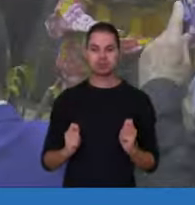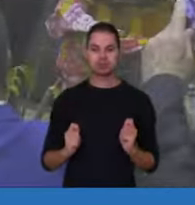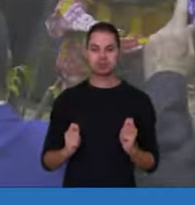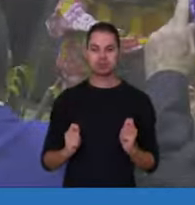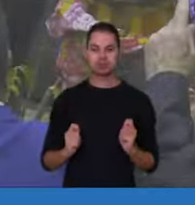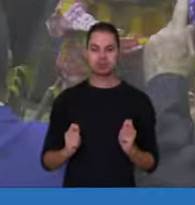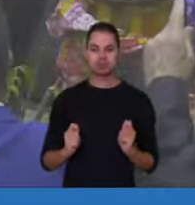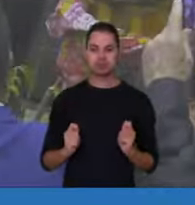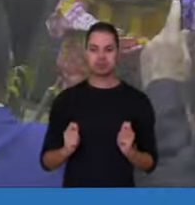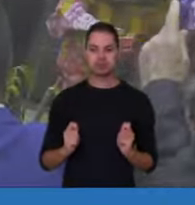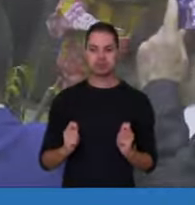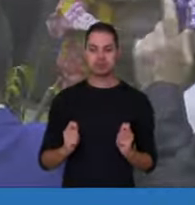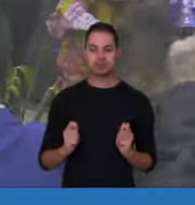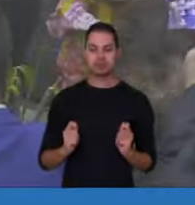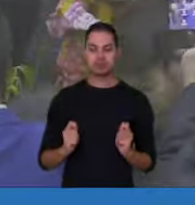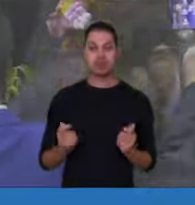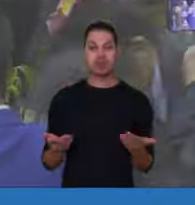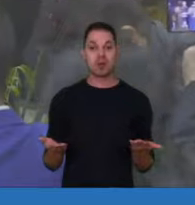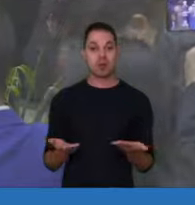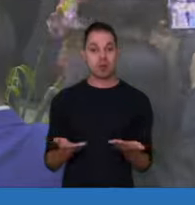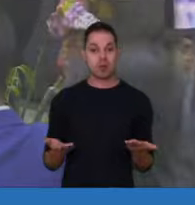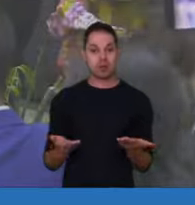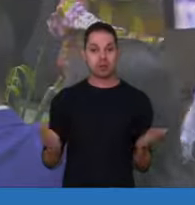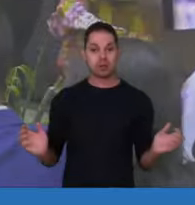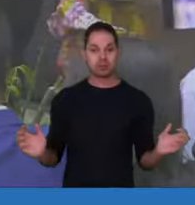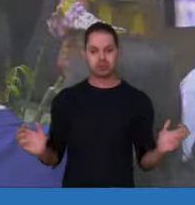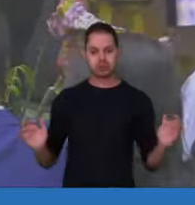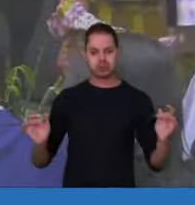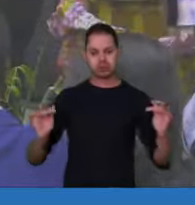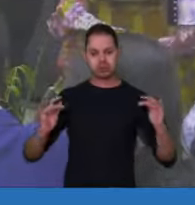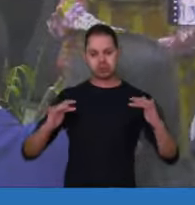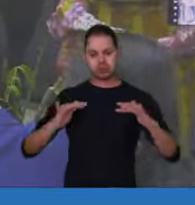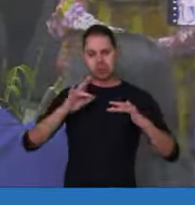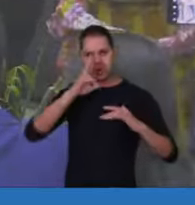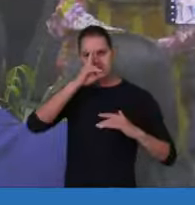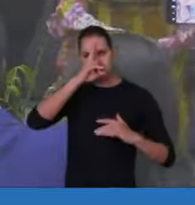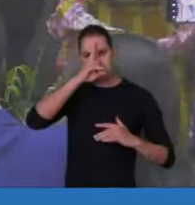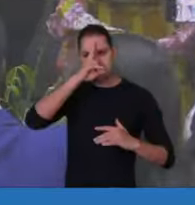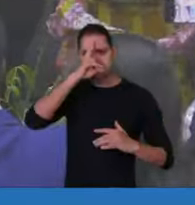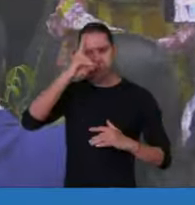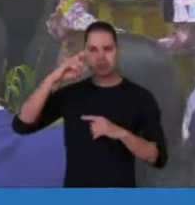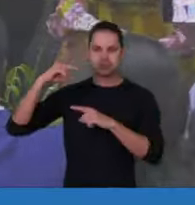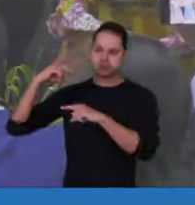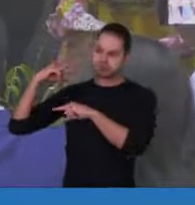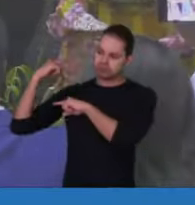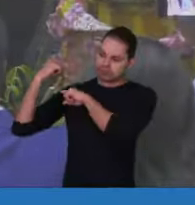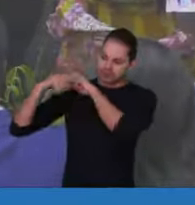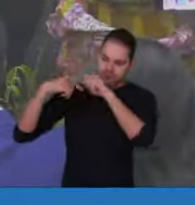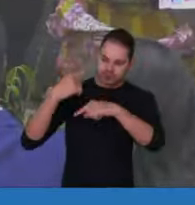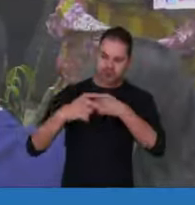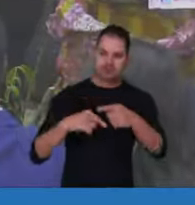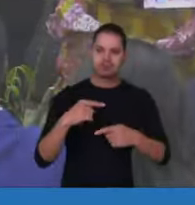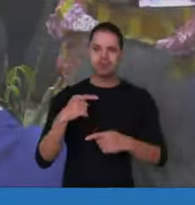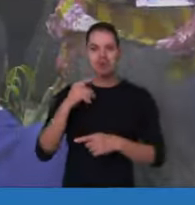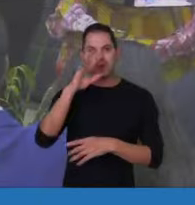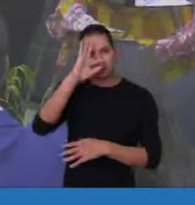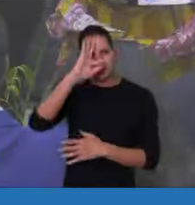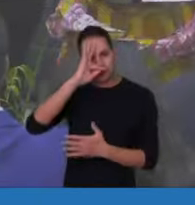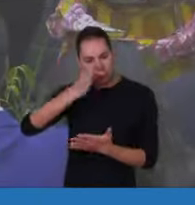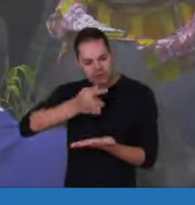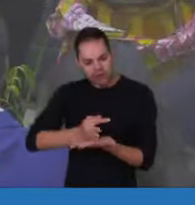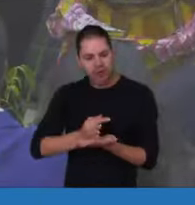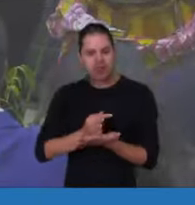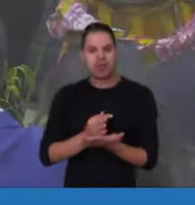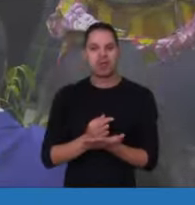E hoje aqui nós viemos com a nossa força, com a nossa ancestralidade, com a nossa fé, com as